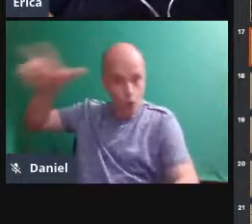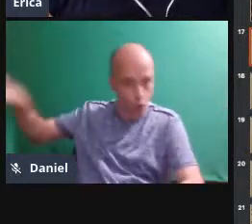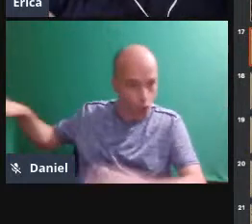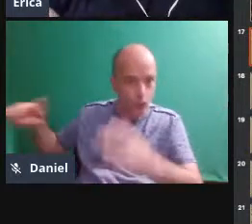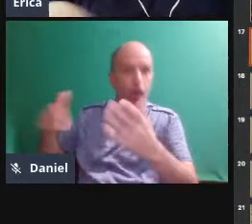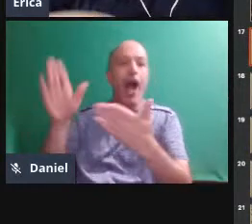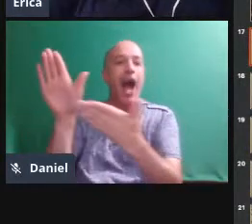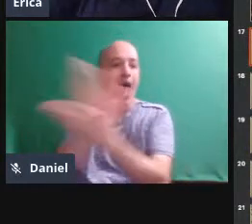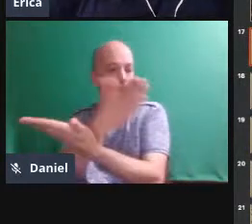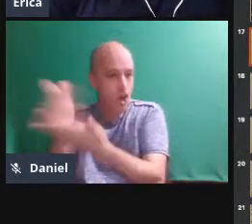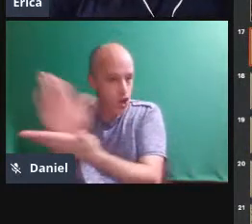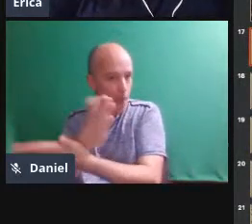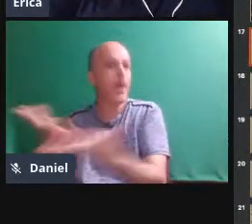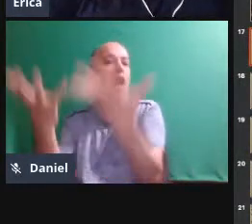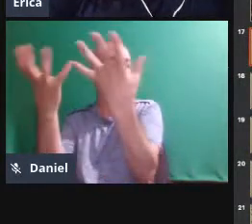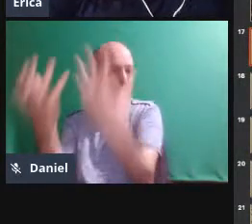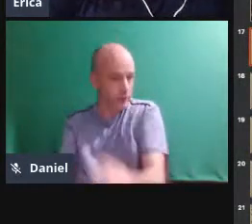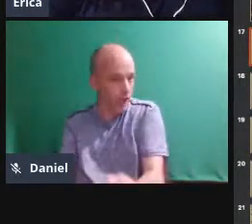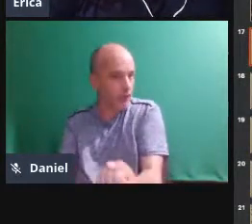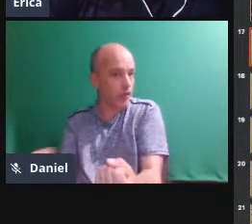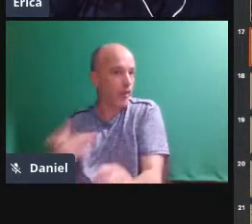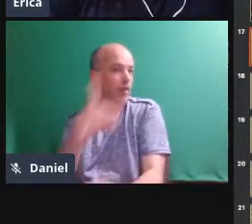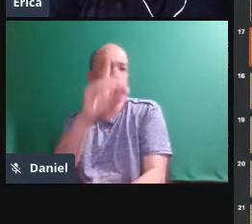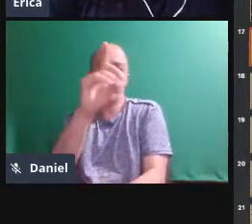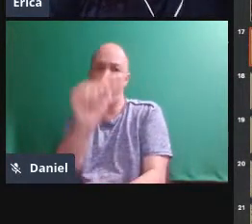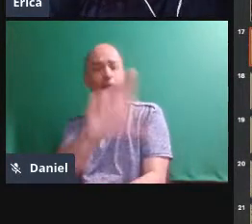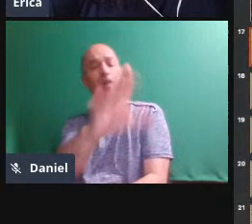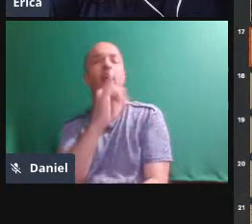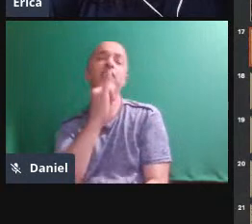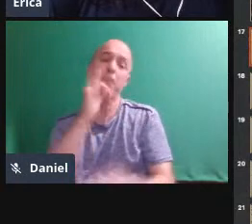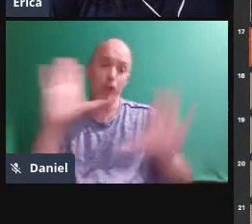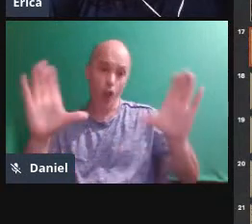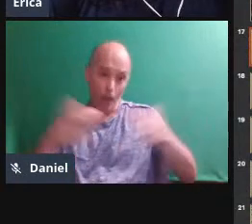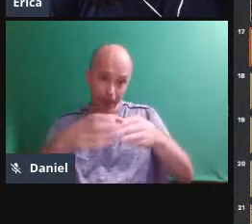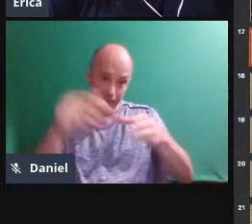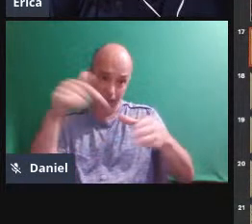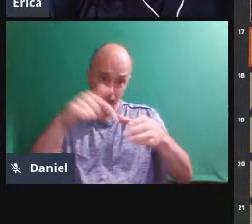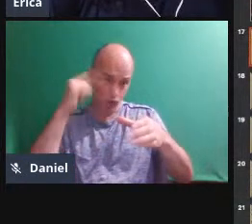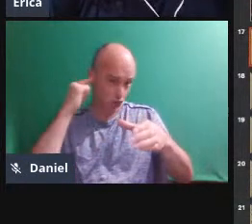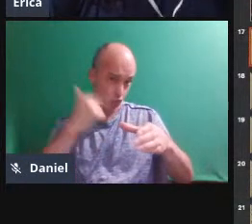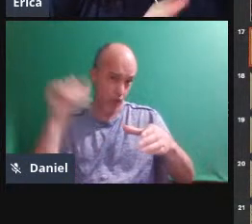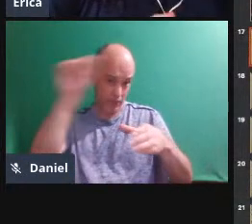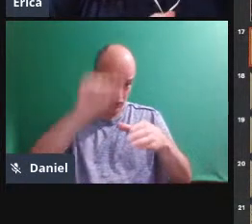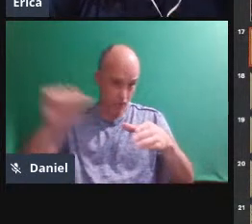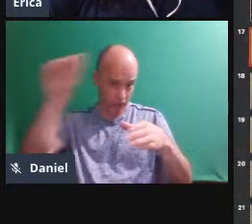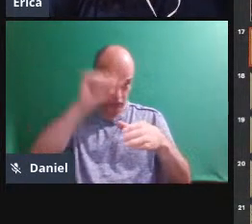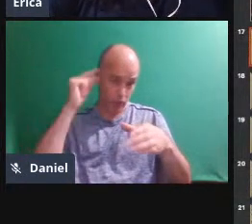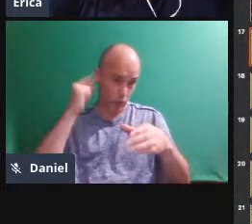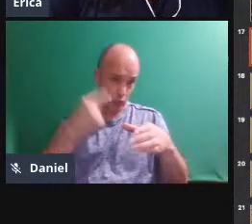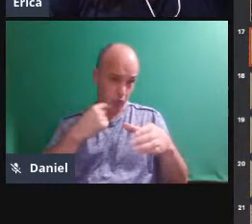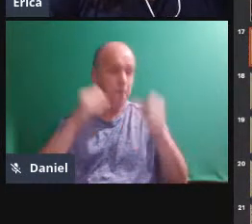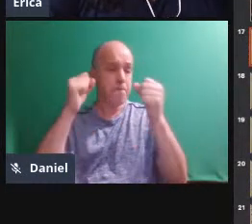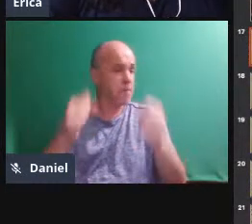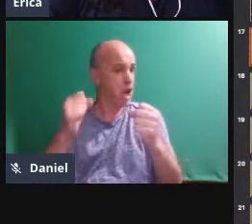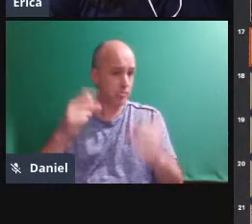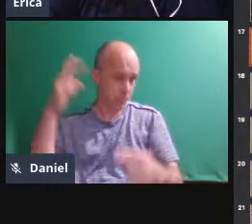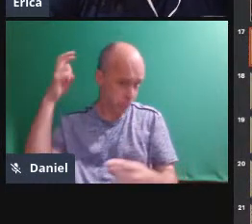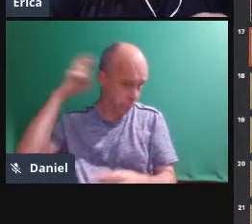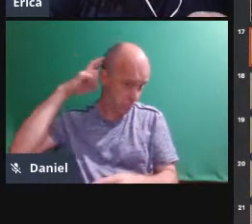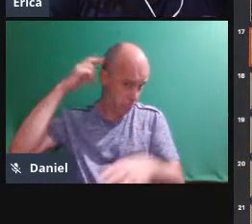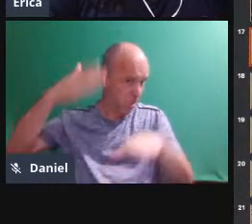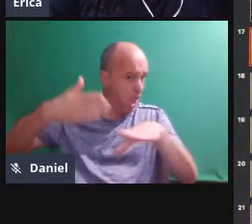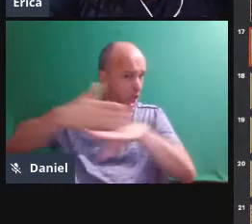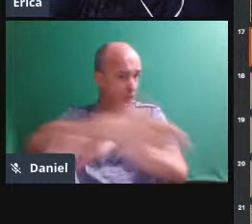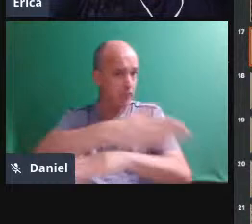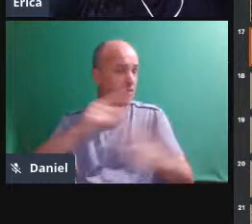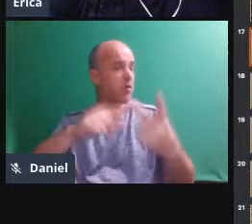os surdos. Nós temos algumas comunidades de deficientes auditivos que aceitam os surdos. Por exemplo, nós